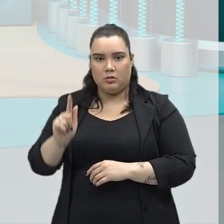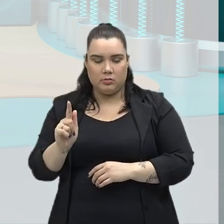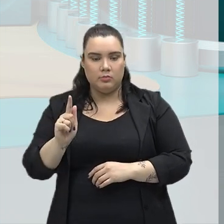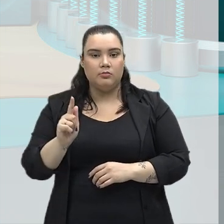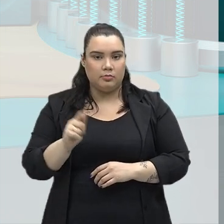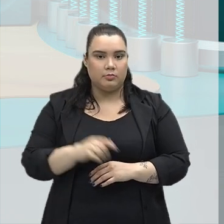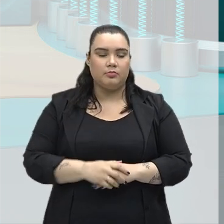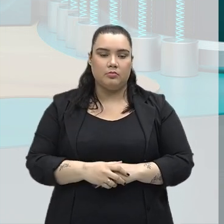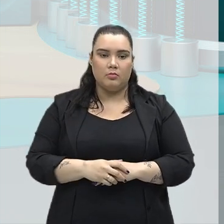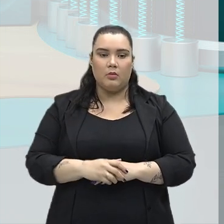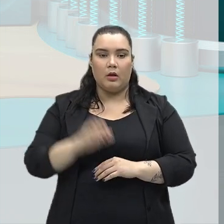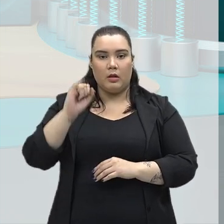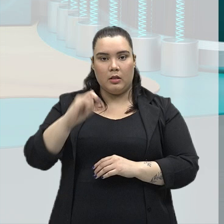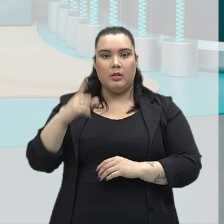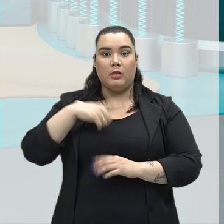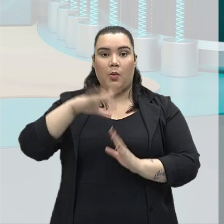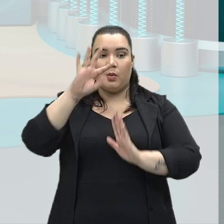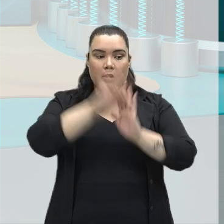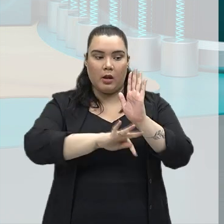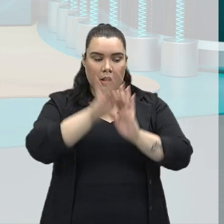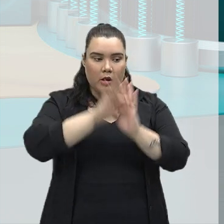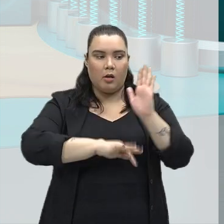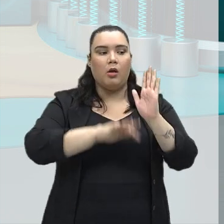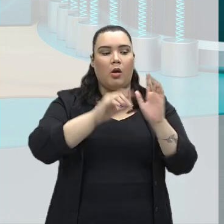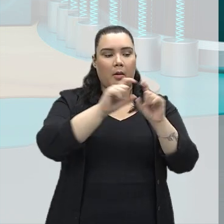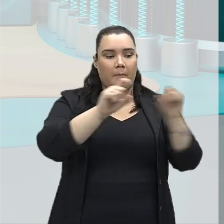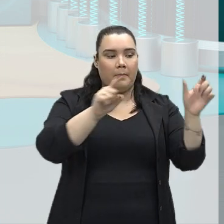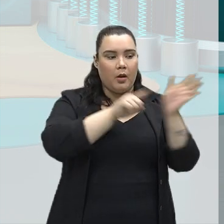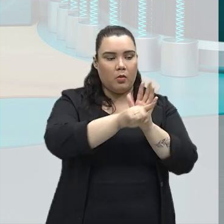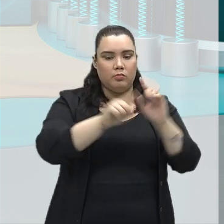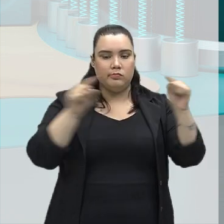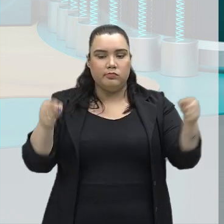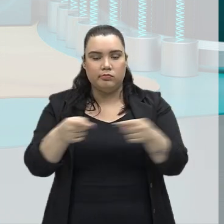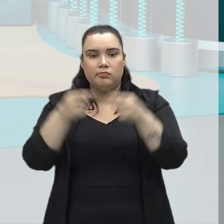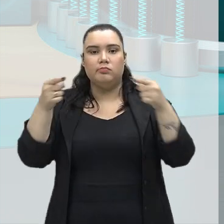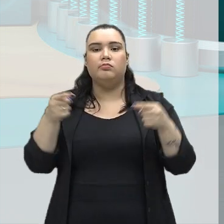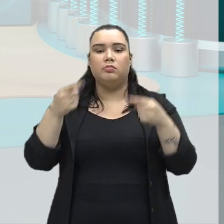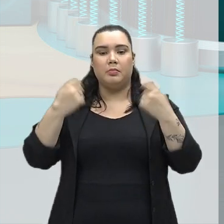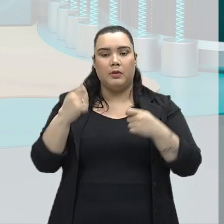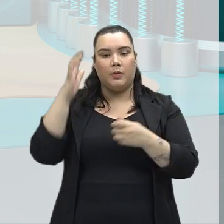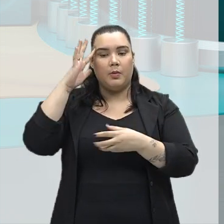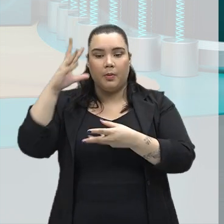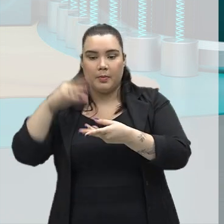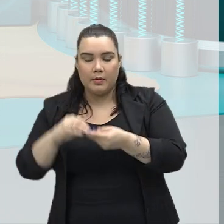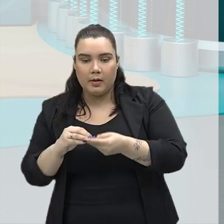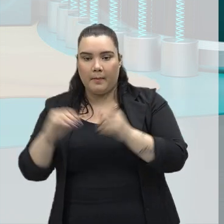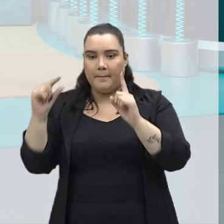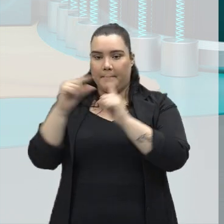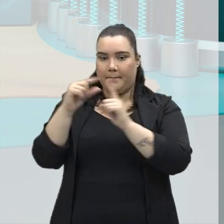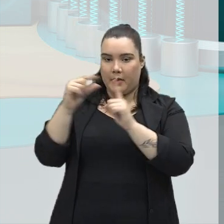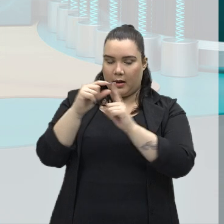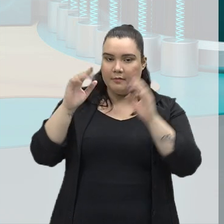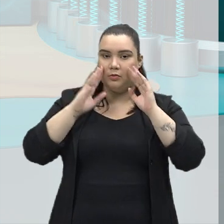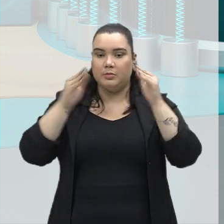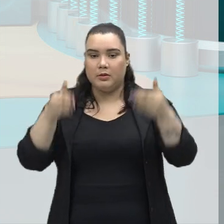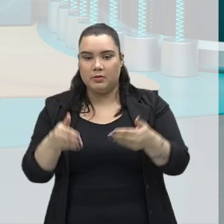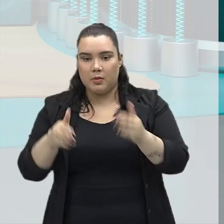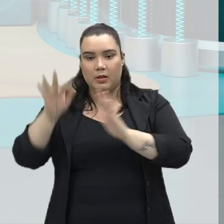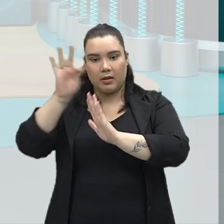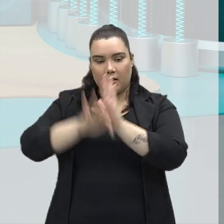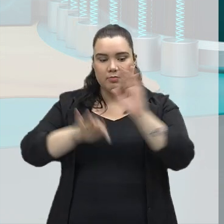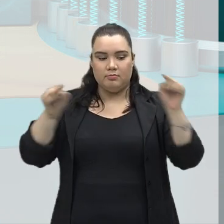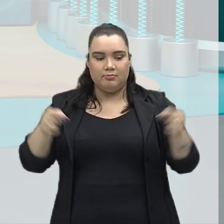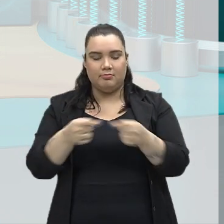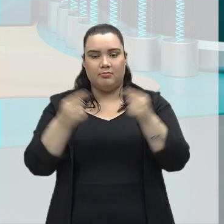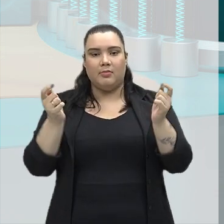inglesa, corre para a pergunta, tenta entender o que está sendo pedido, pega a palavra-chave, corre para o texto